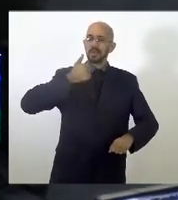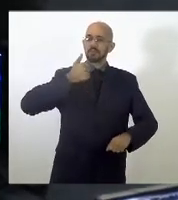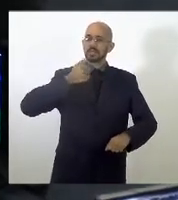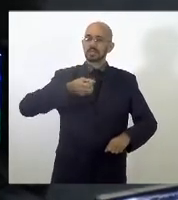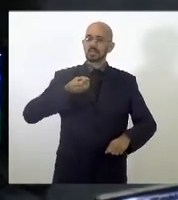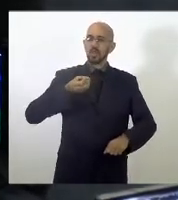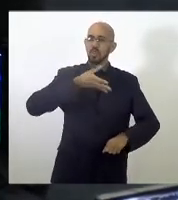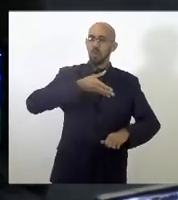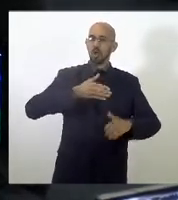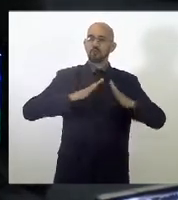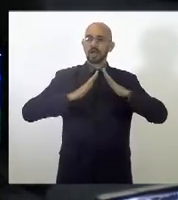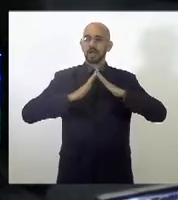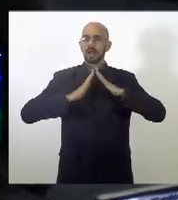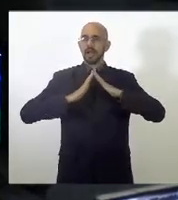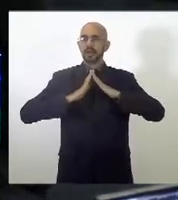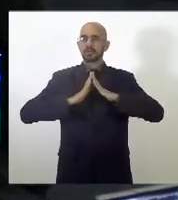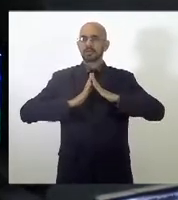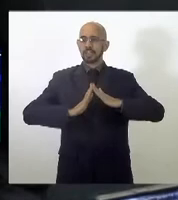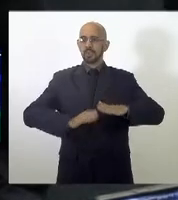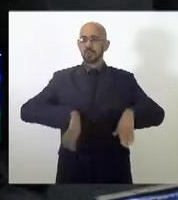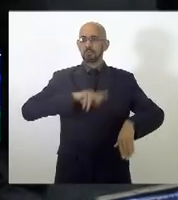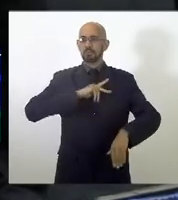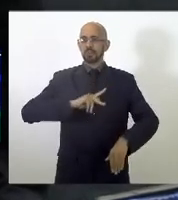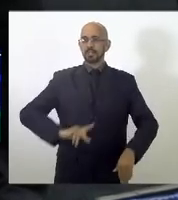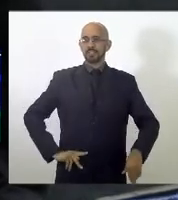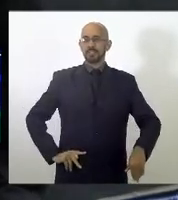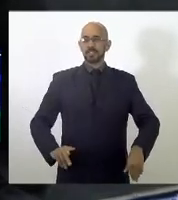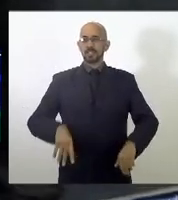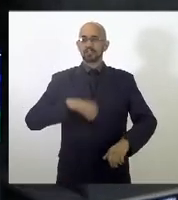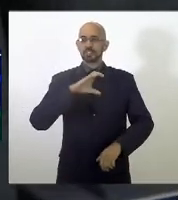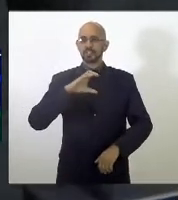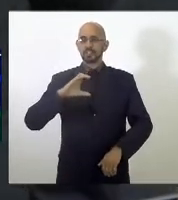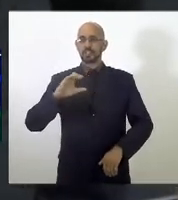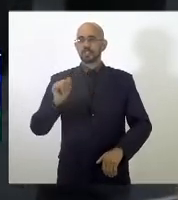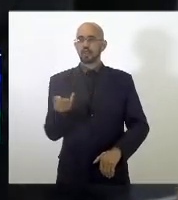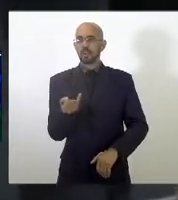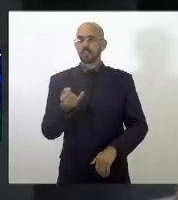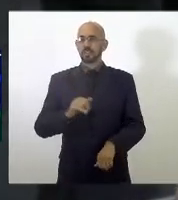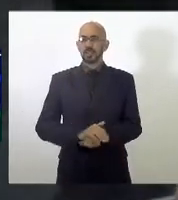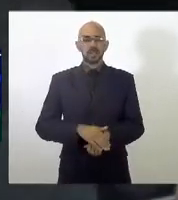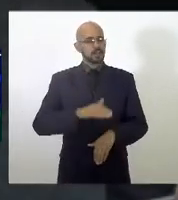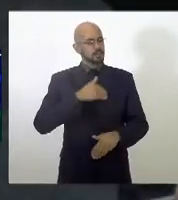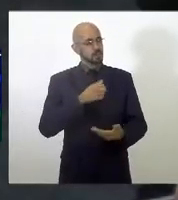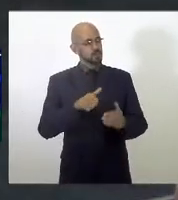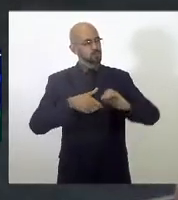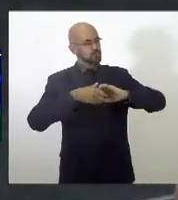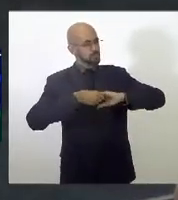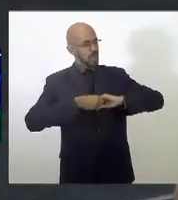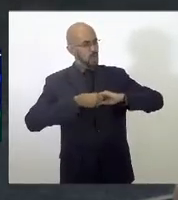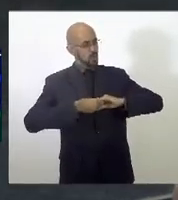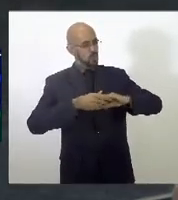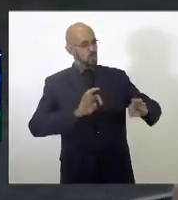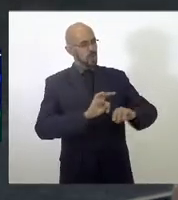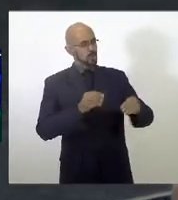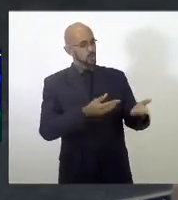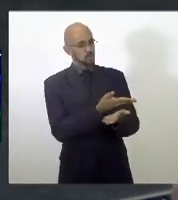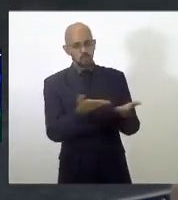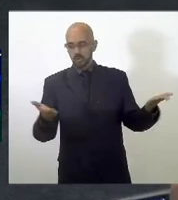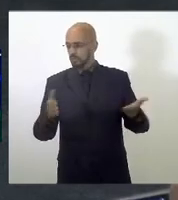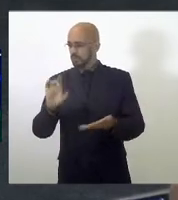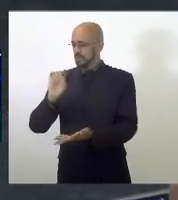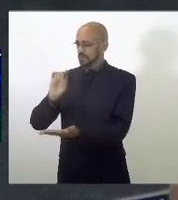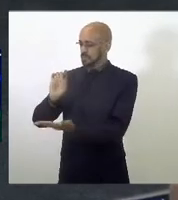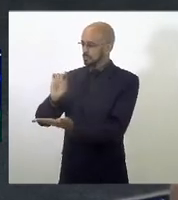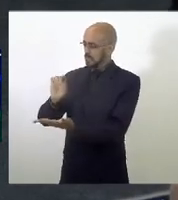nova casa, como presidente da Comissão de Constituição e Justiça, saúdo a todas e a todos, em especial